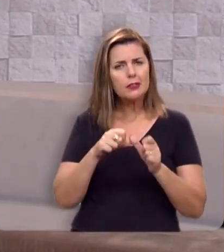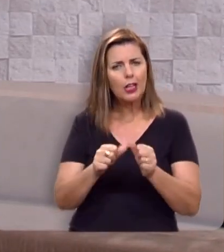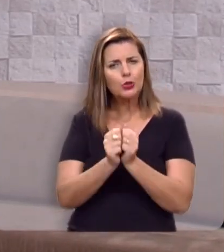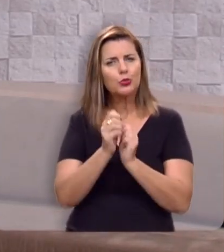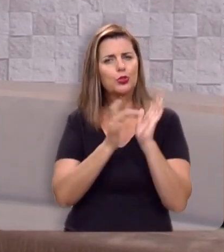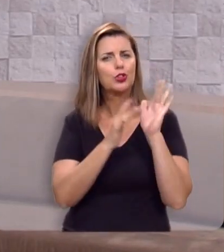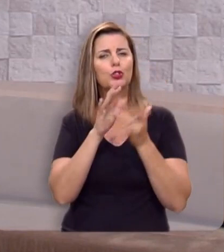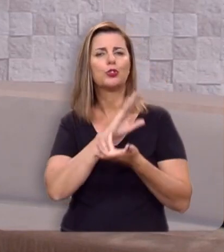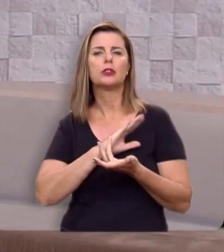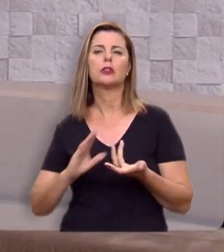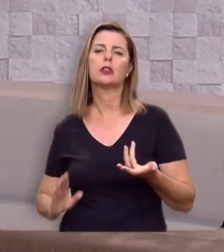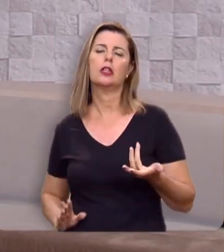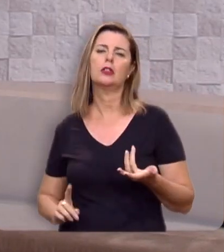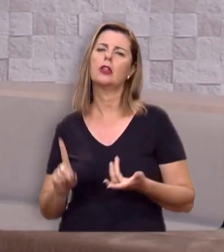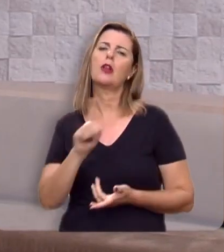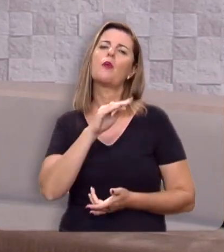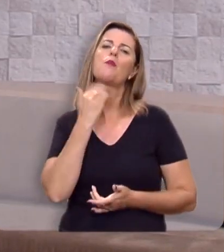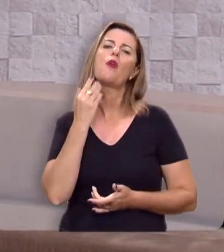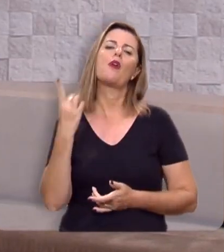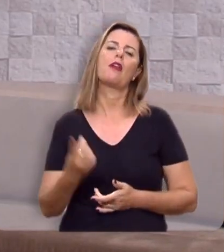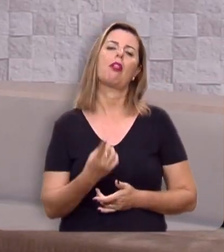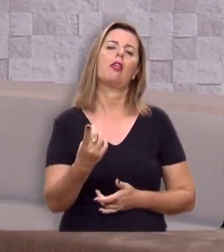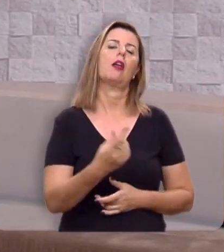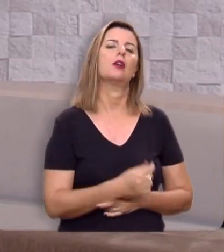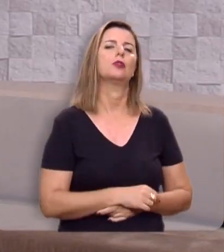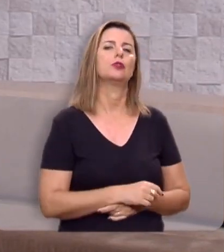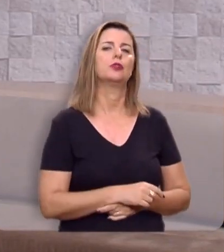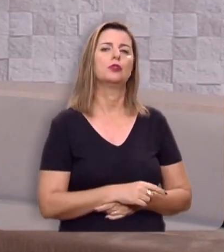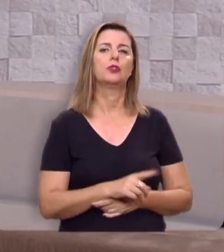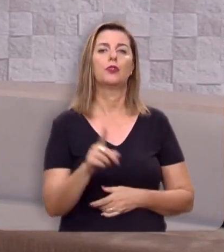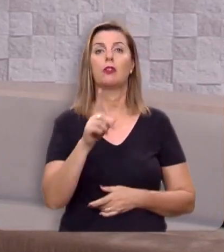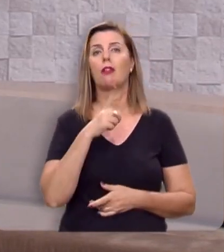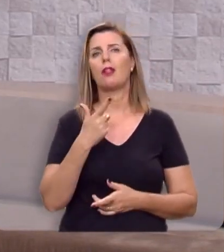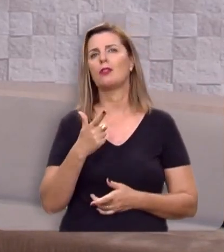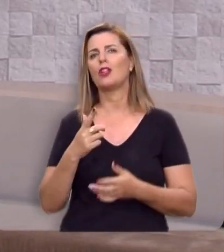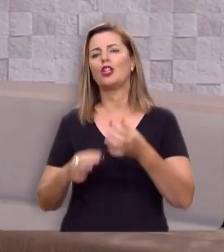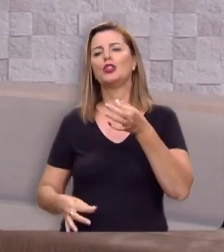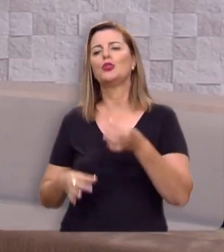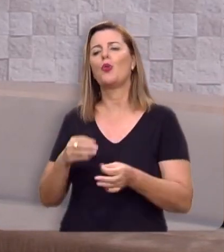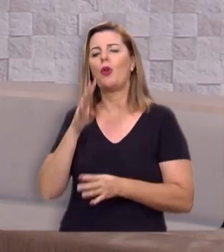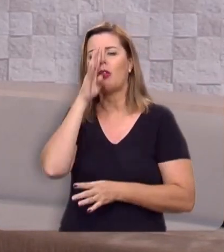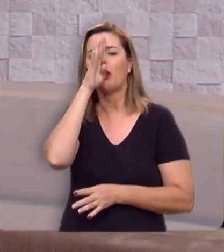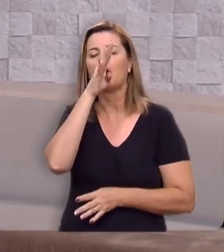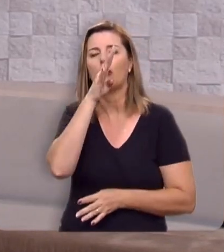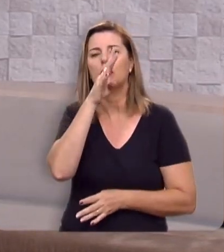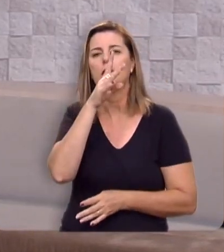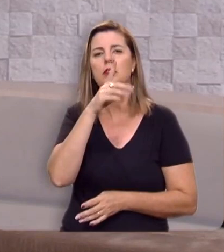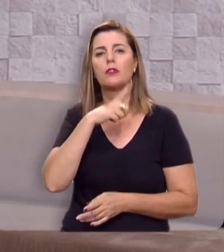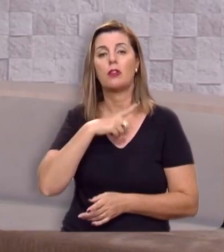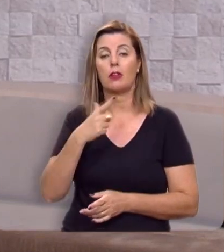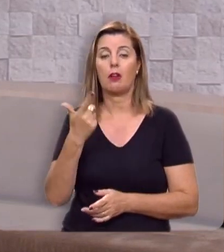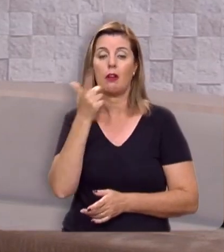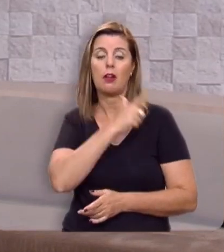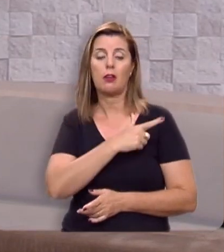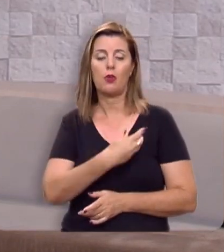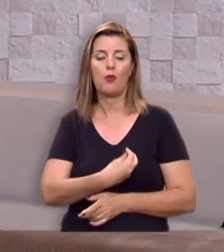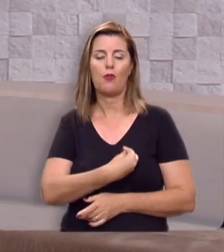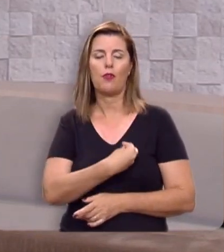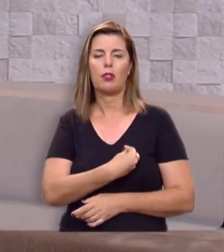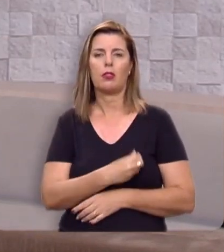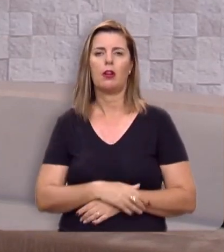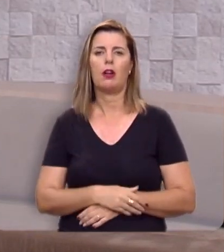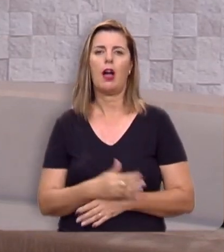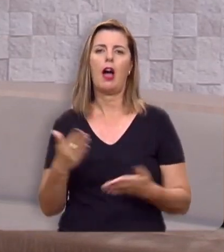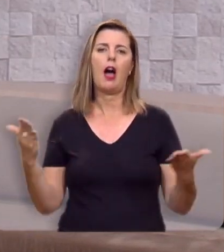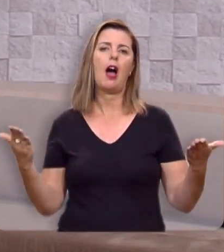Cristo, você não morre eternamente. Você não entra em juízo condenatório, você passou da morte para a vida. Agora